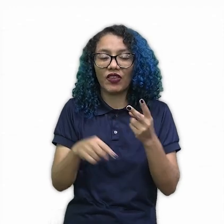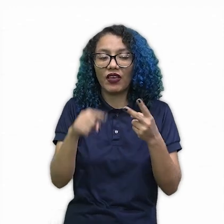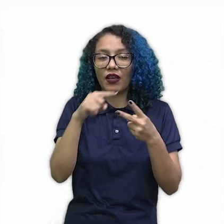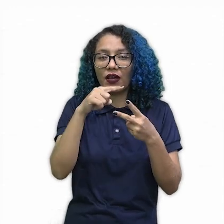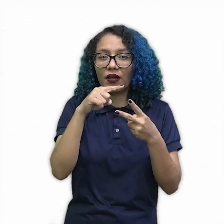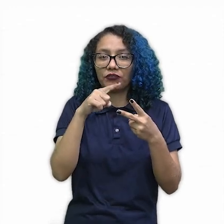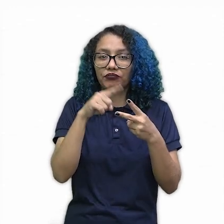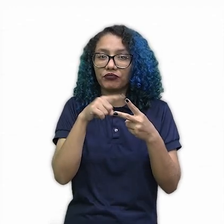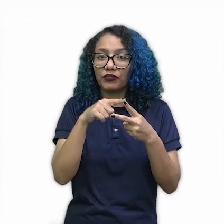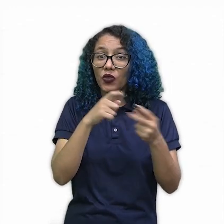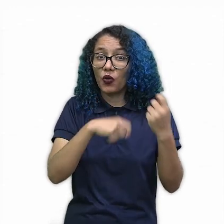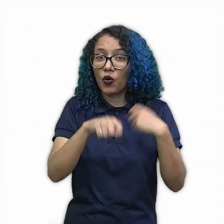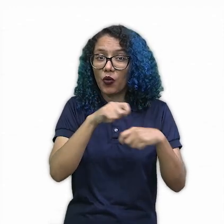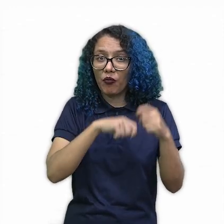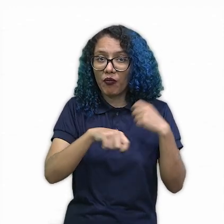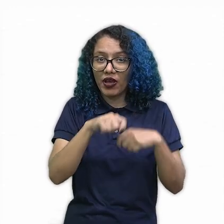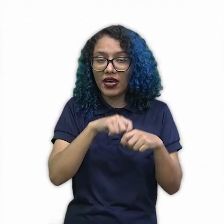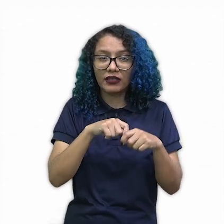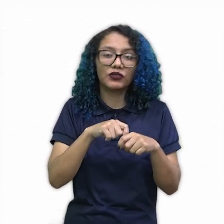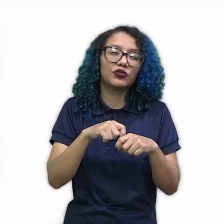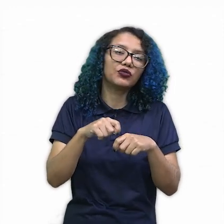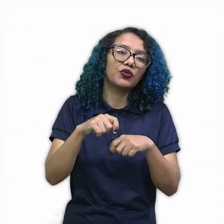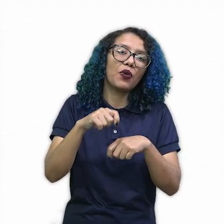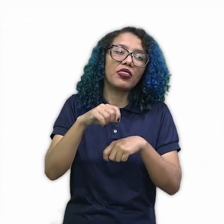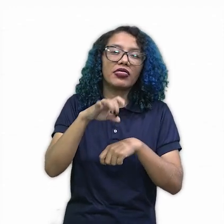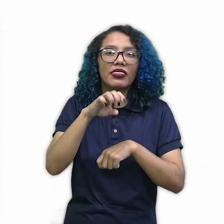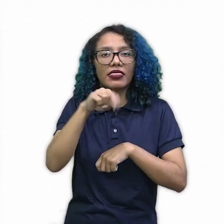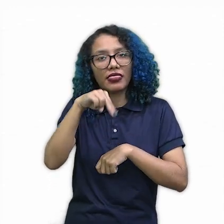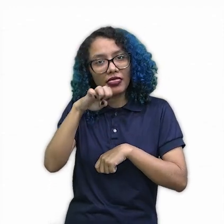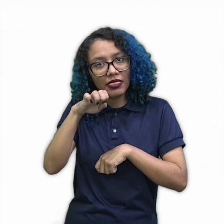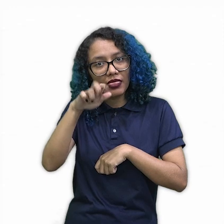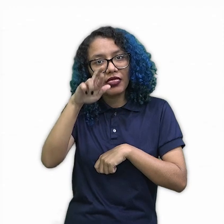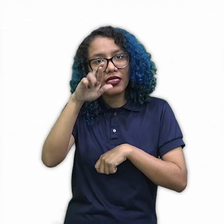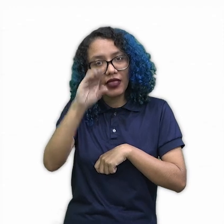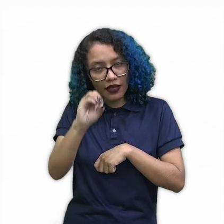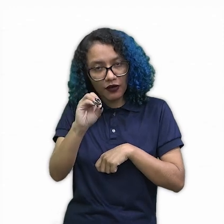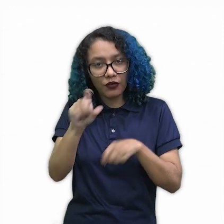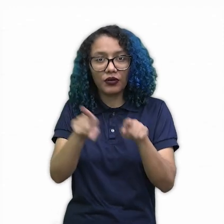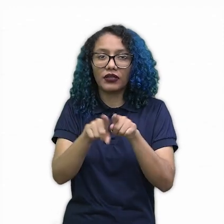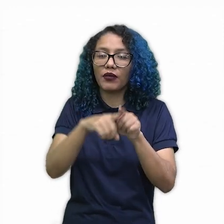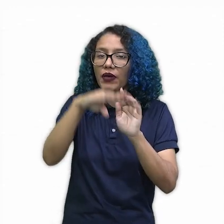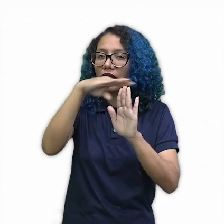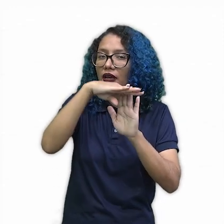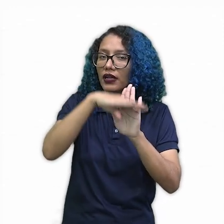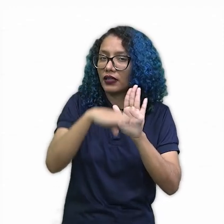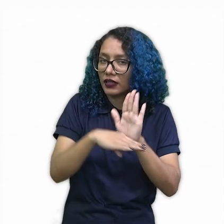Lista negra e mercado negro, né, para dizer que